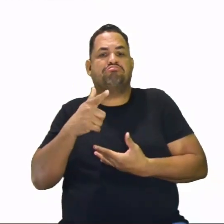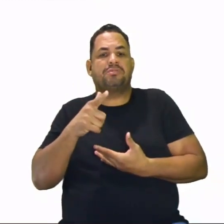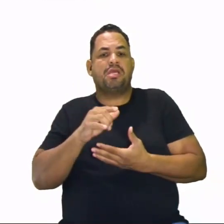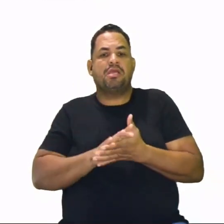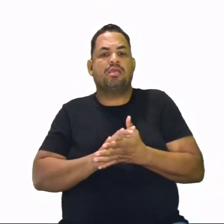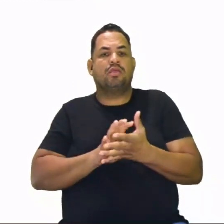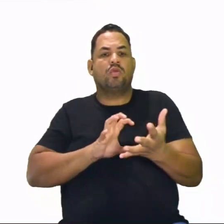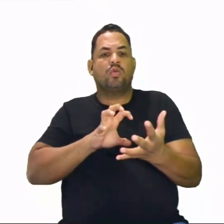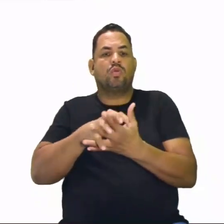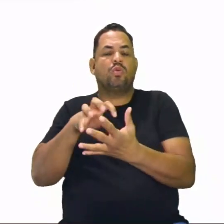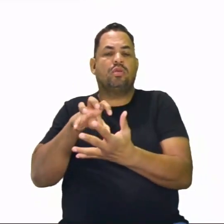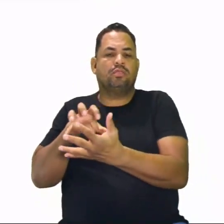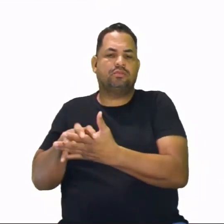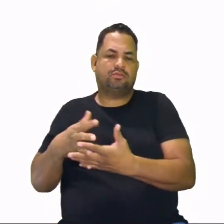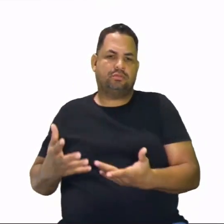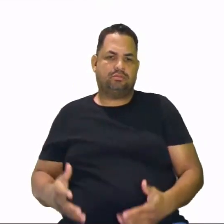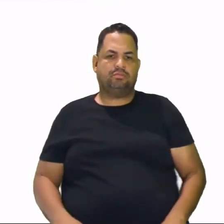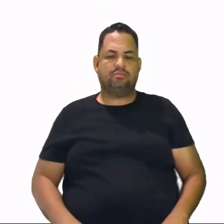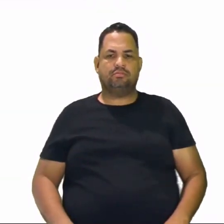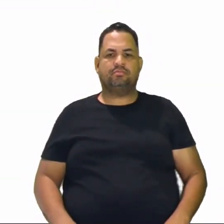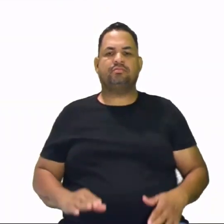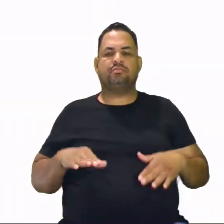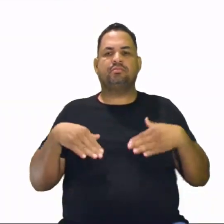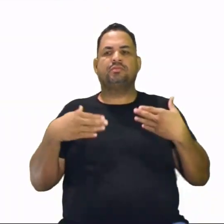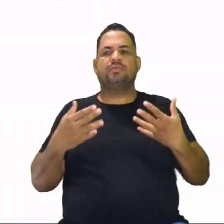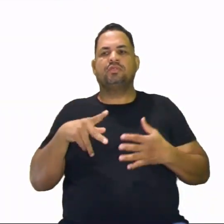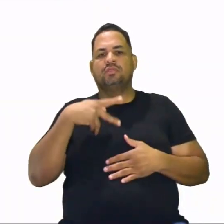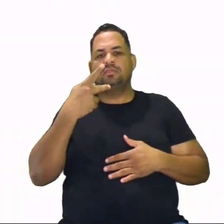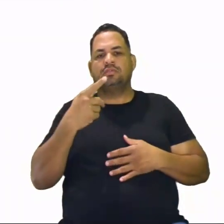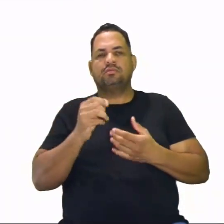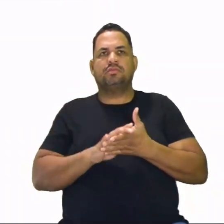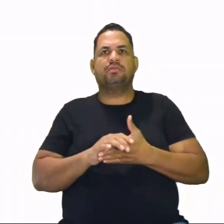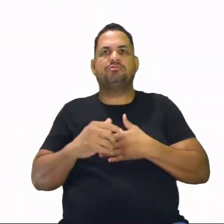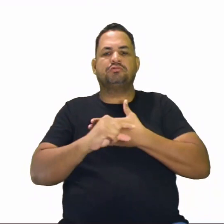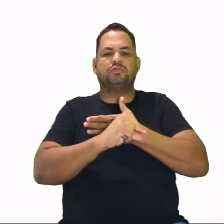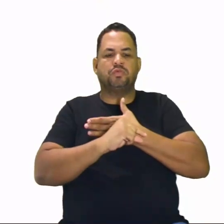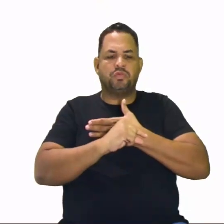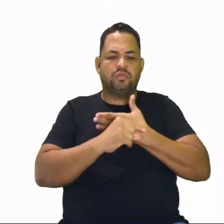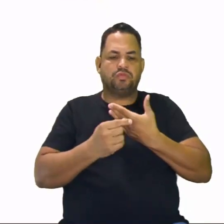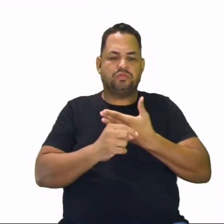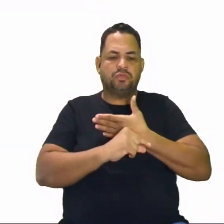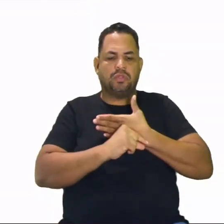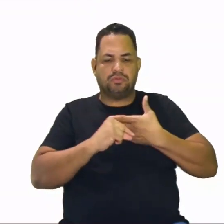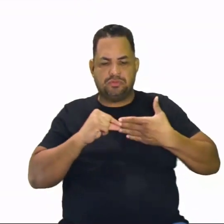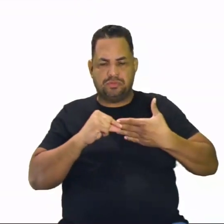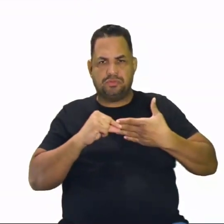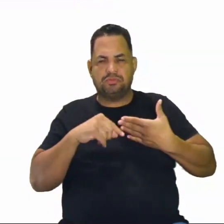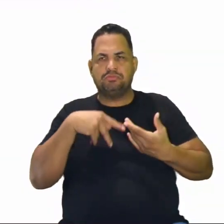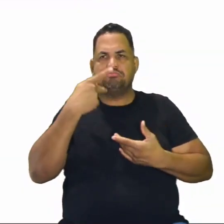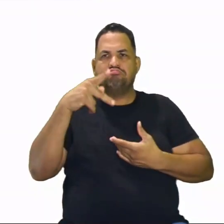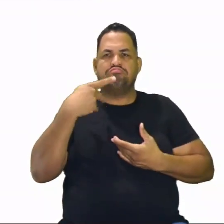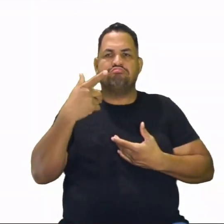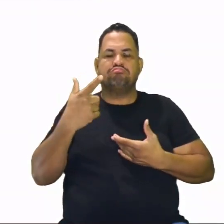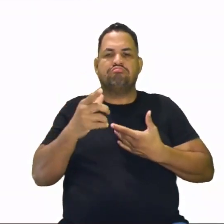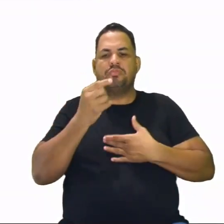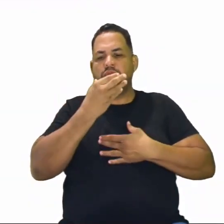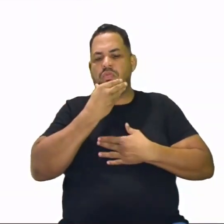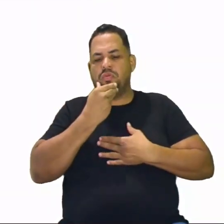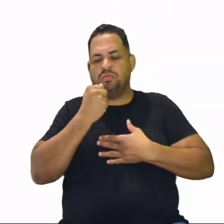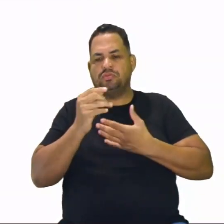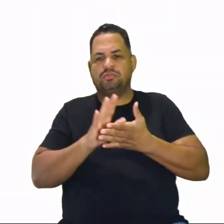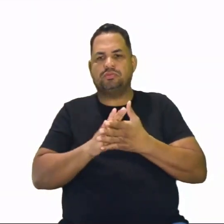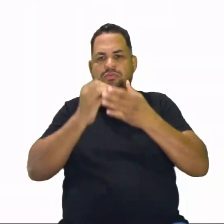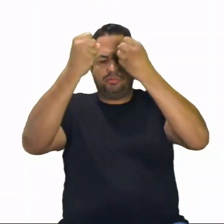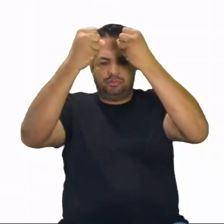já iniciou na aula 1, quando a gente falou sobre alguns autores, a gente trouxe alguns autores que